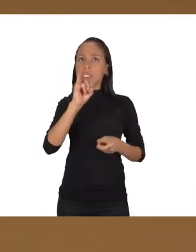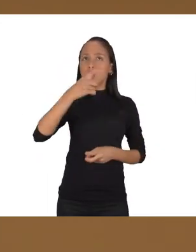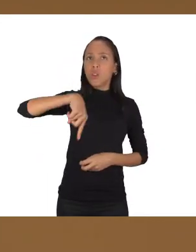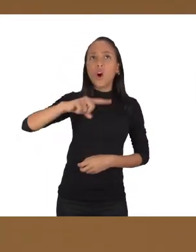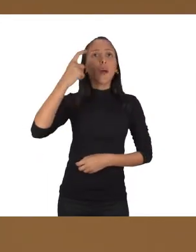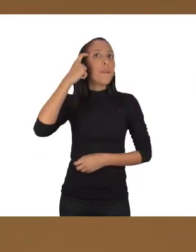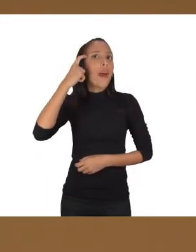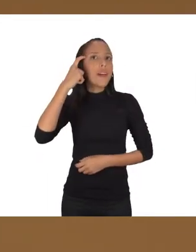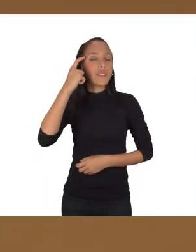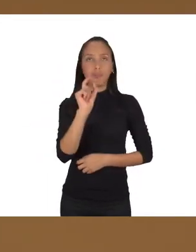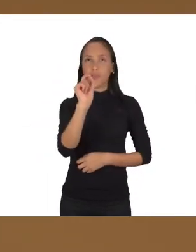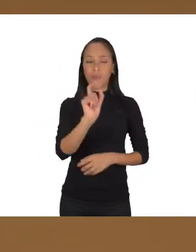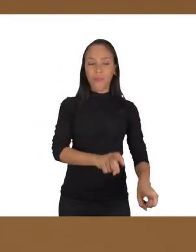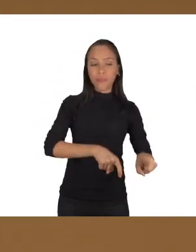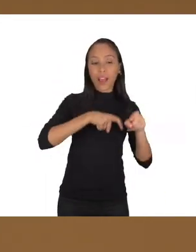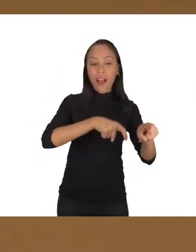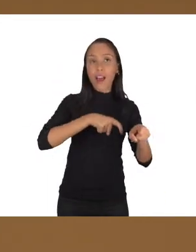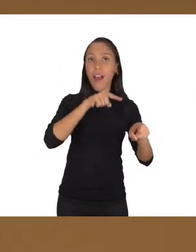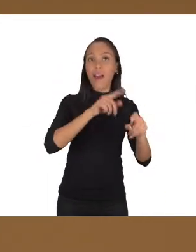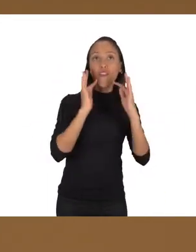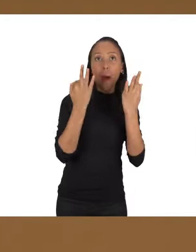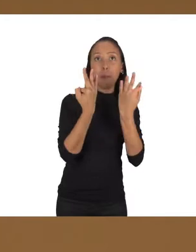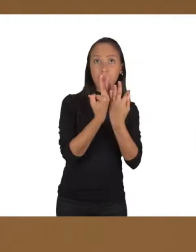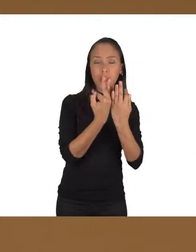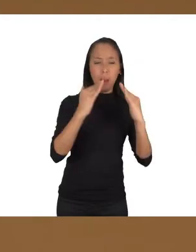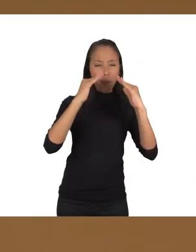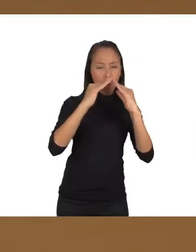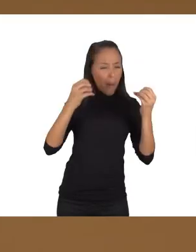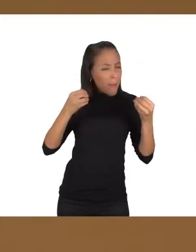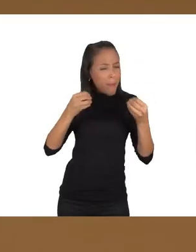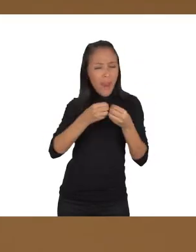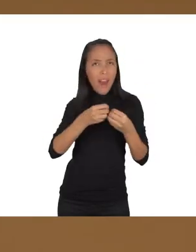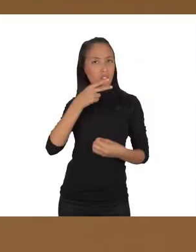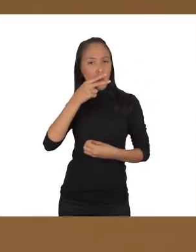pessoas moram no local onde elas produzem o tabaco, do lado.